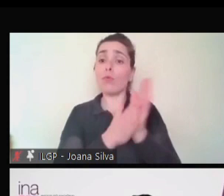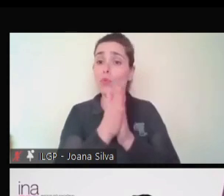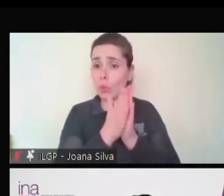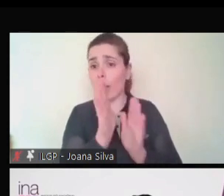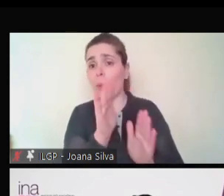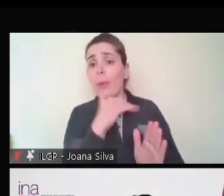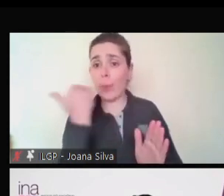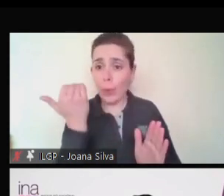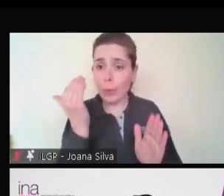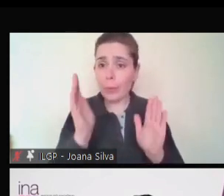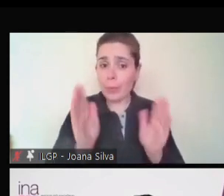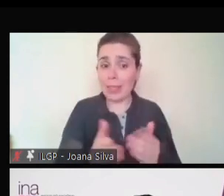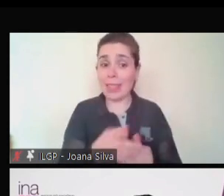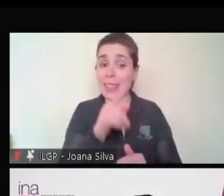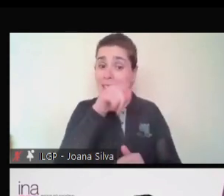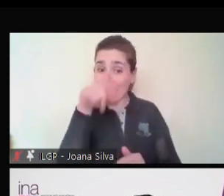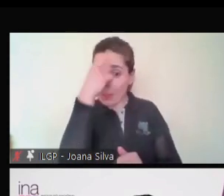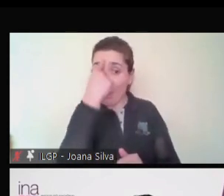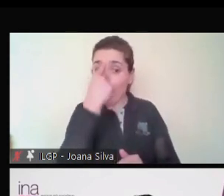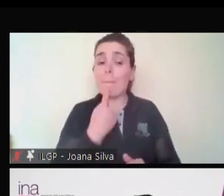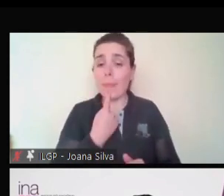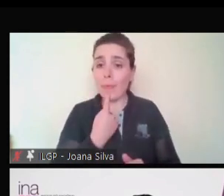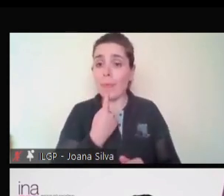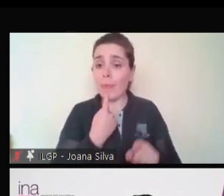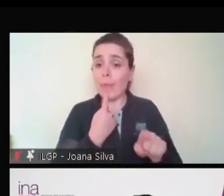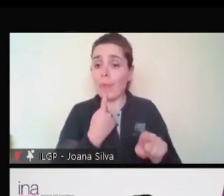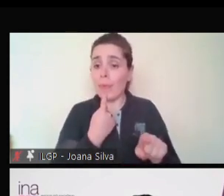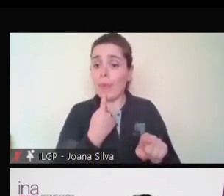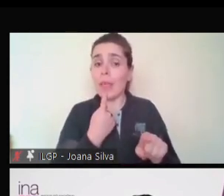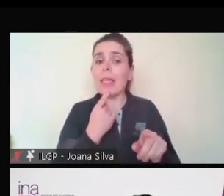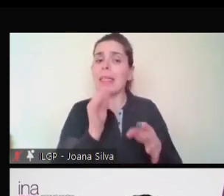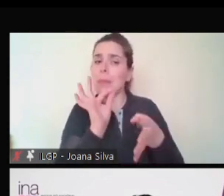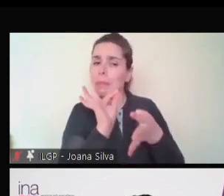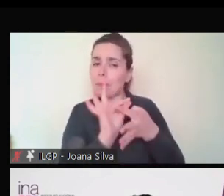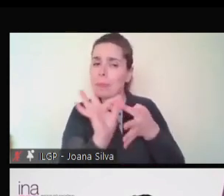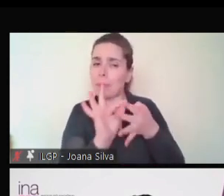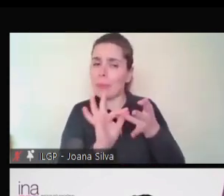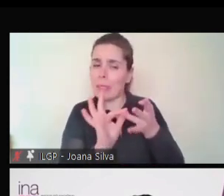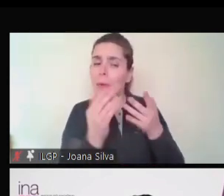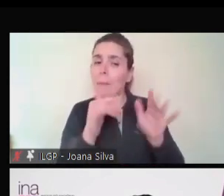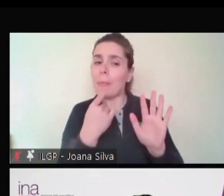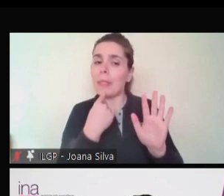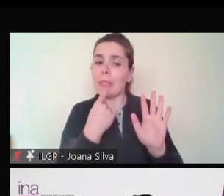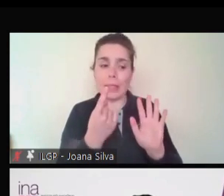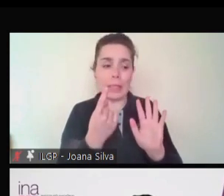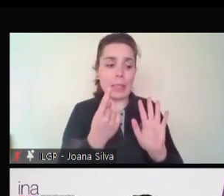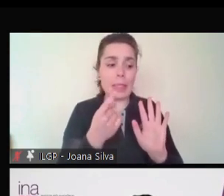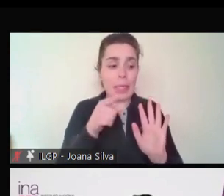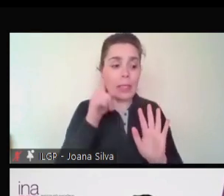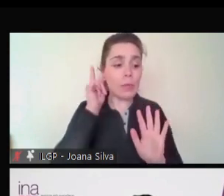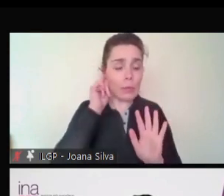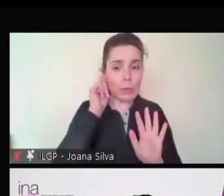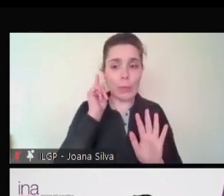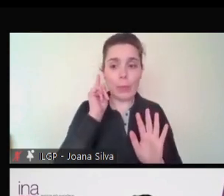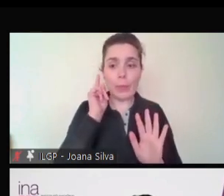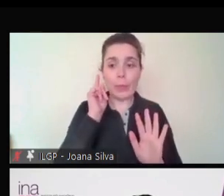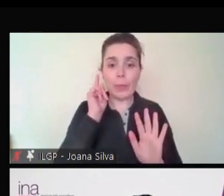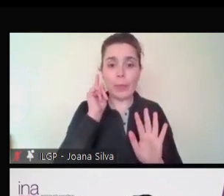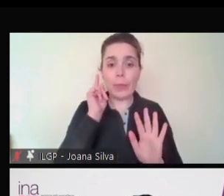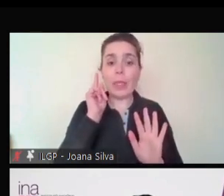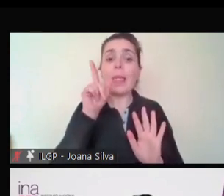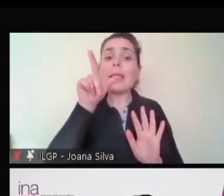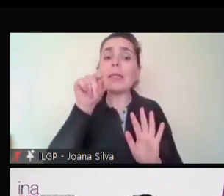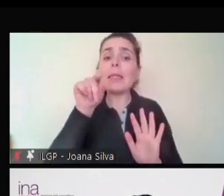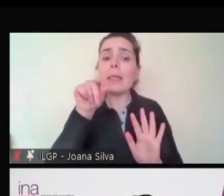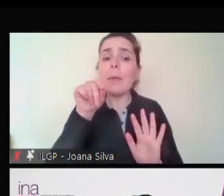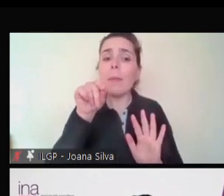vários perfis, eu já vou entrar, neste caso em concreto, vou entrar um bocadinho mais de detalhe, mas queria-vos dar nota que isto é uma outra área temática. Absolutamente também